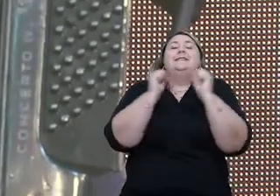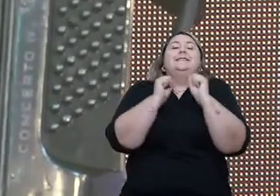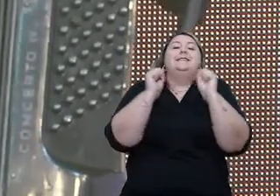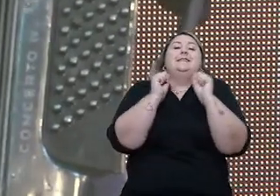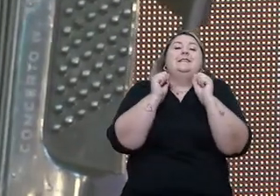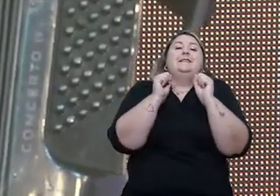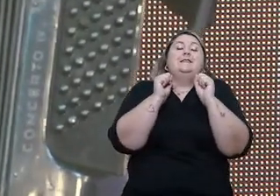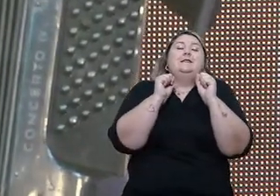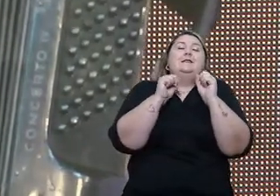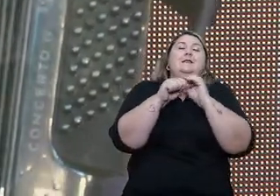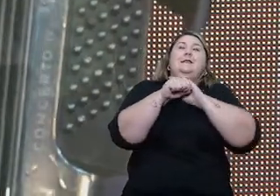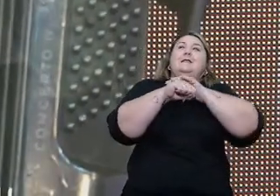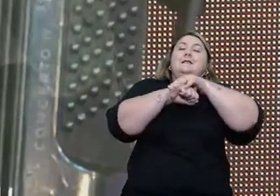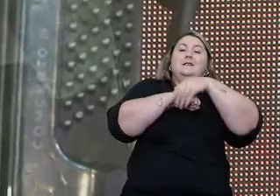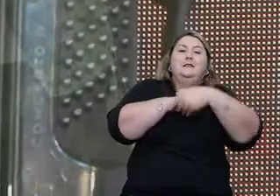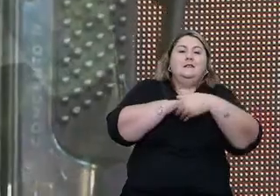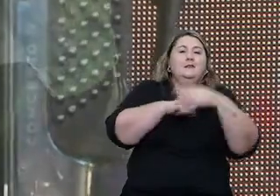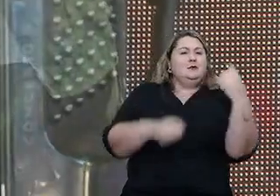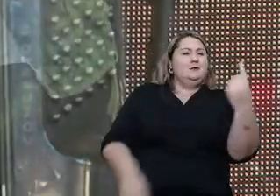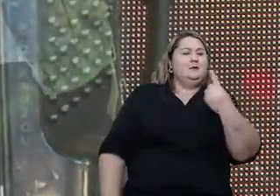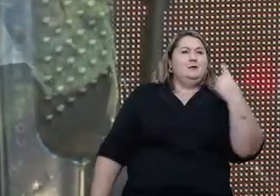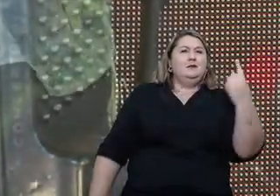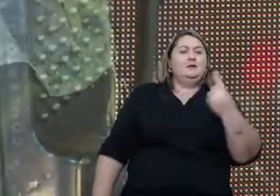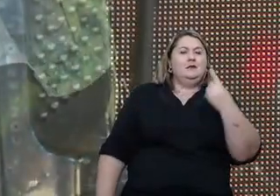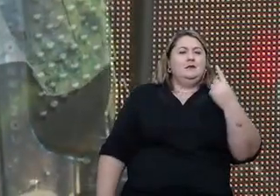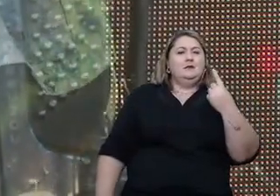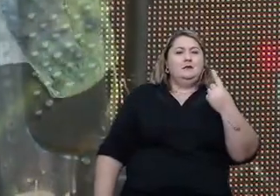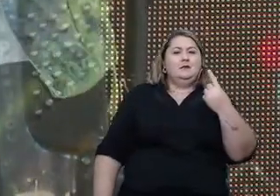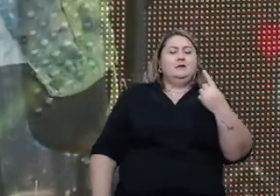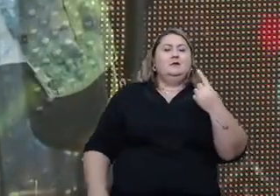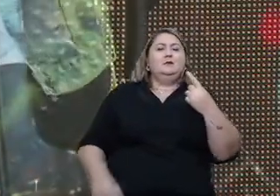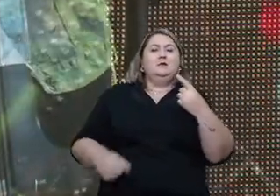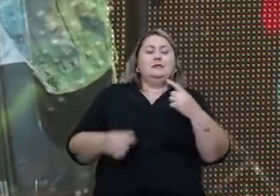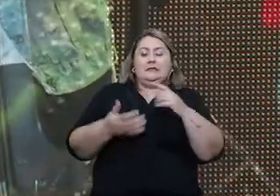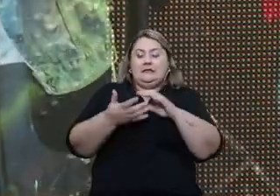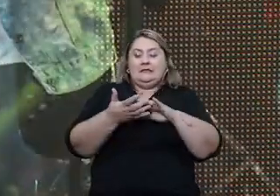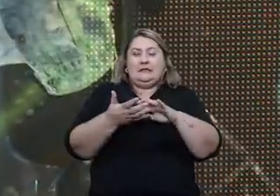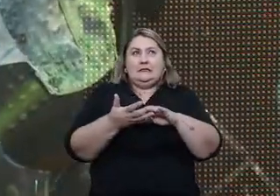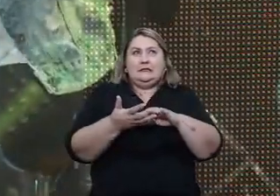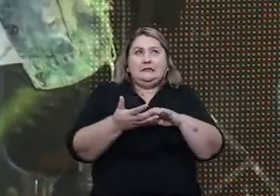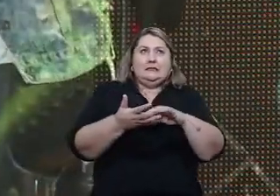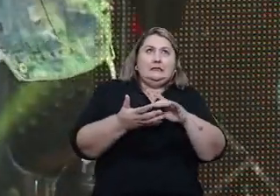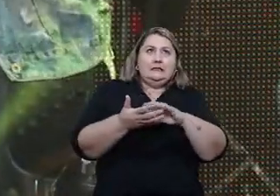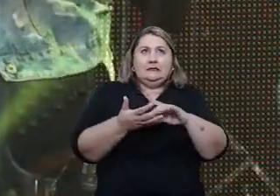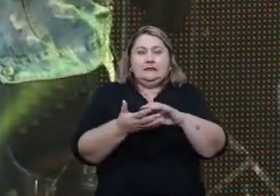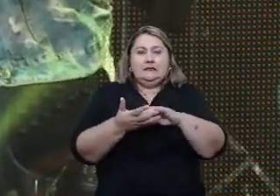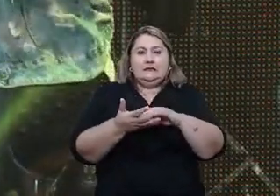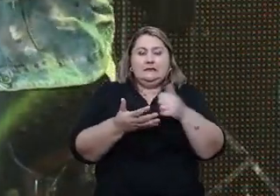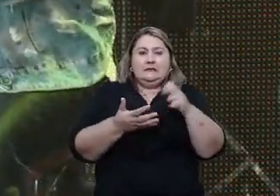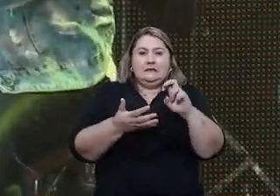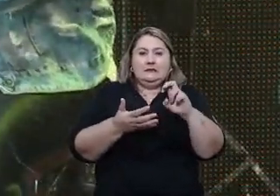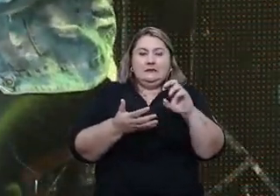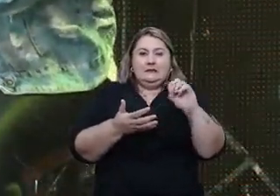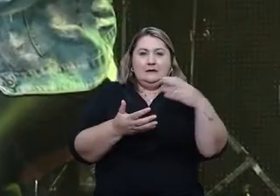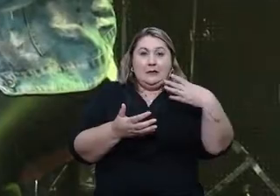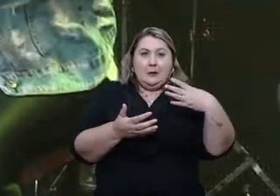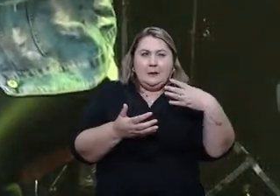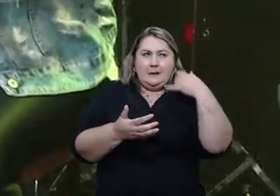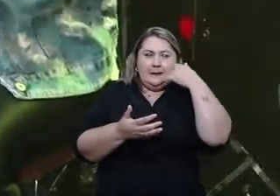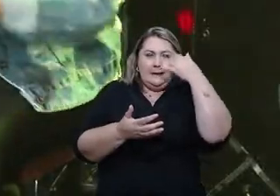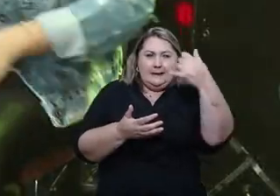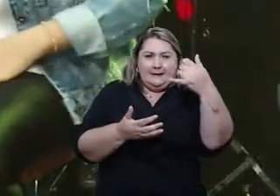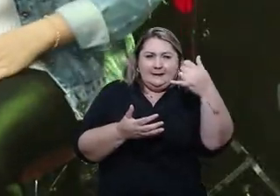frio, é noite, eu sozinho. Minhas mãos tão comichando pra ligar. Final 1504